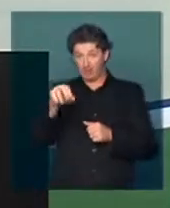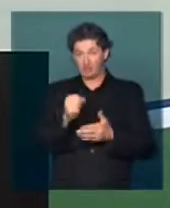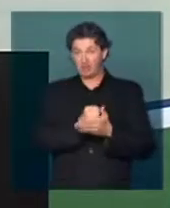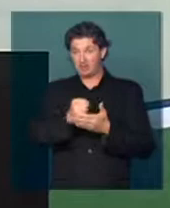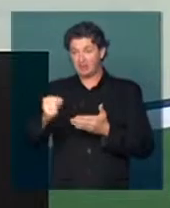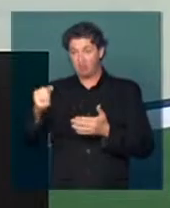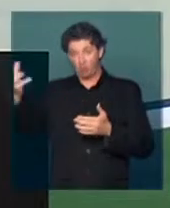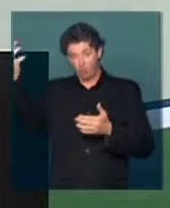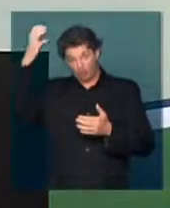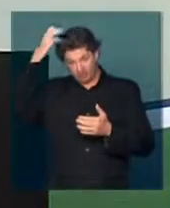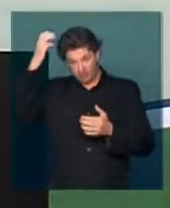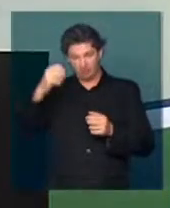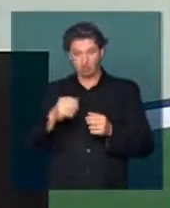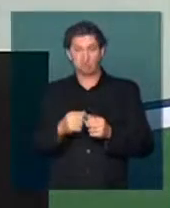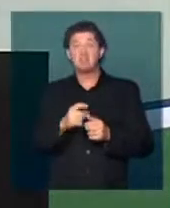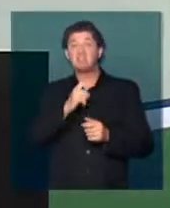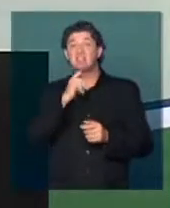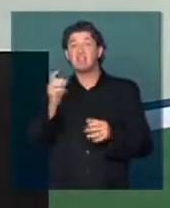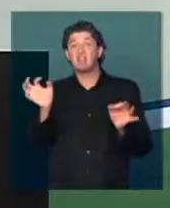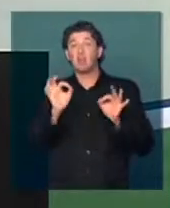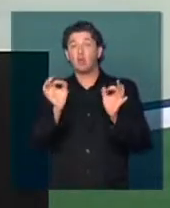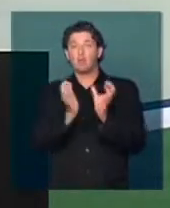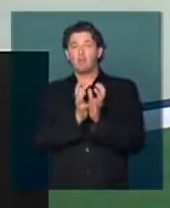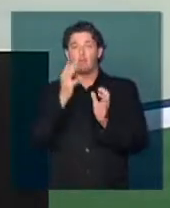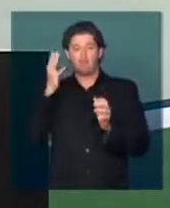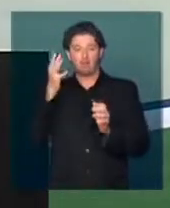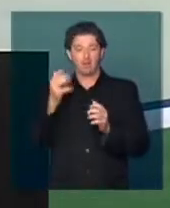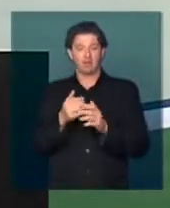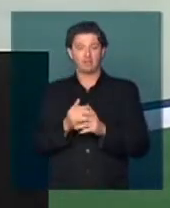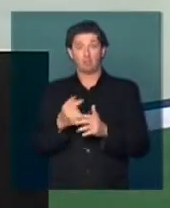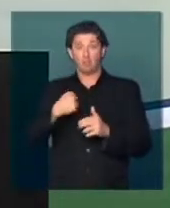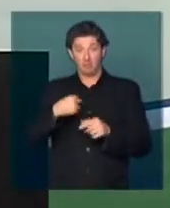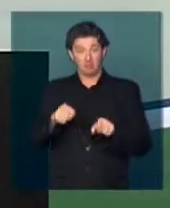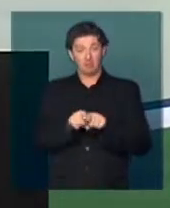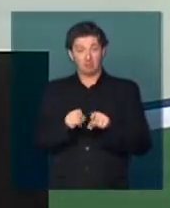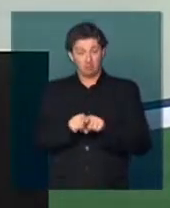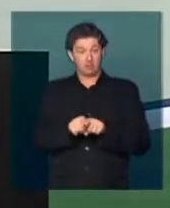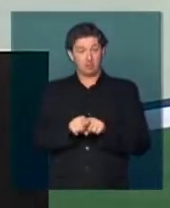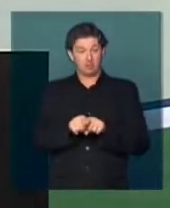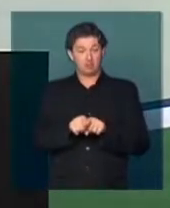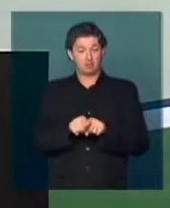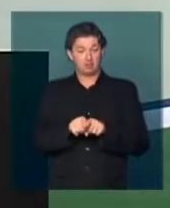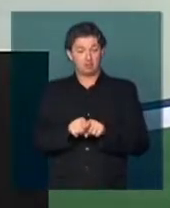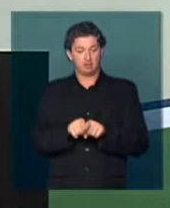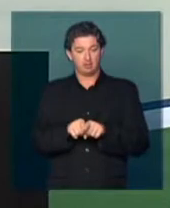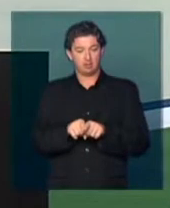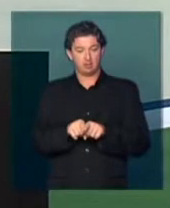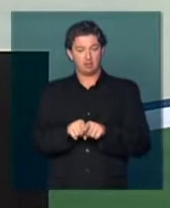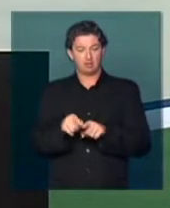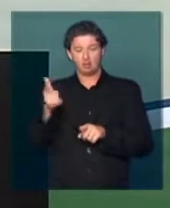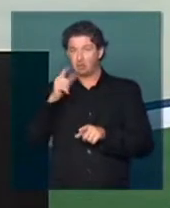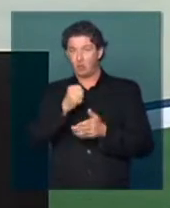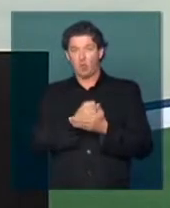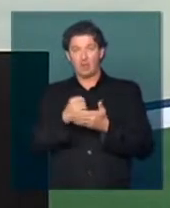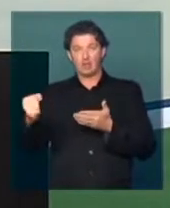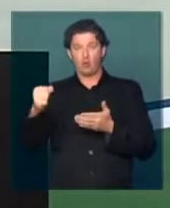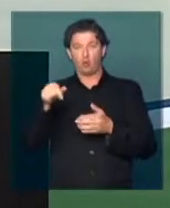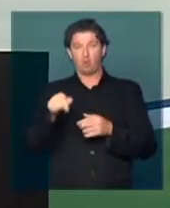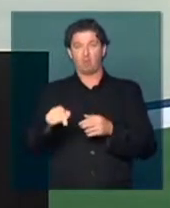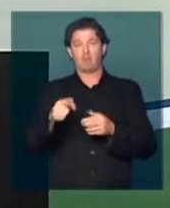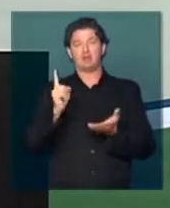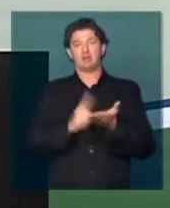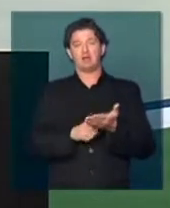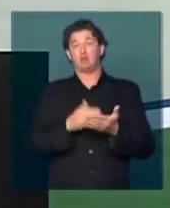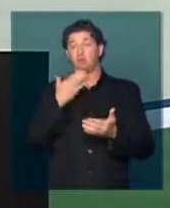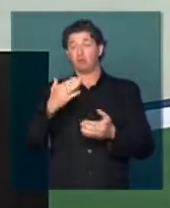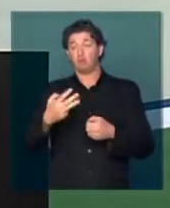derrubarem a monarquia, nenhum partido, sequer o meu, o PSDB, conseguiu quebrar esse pacto ou melhorar em favor